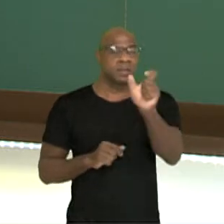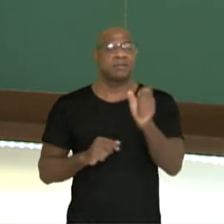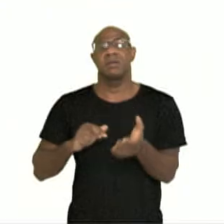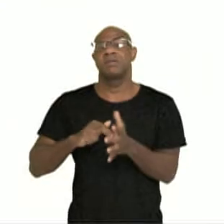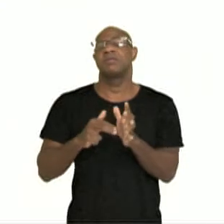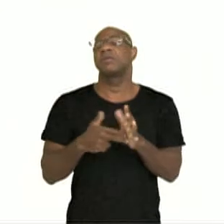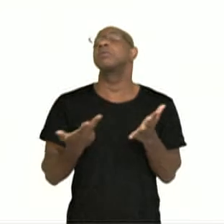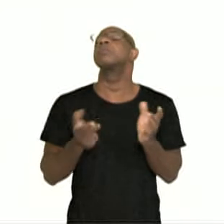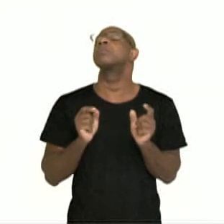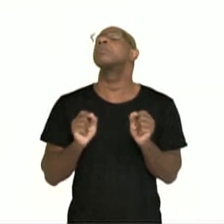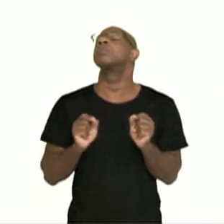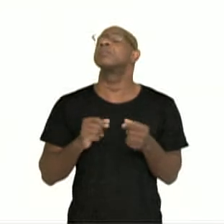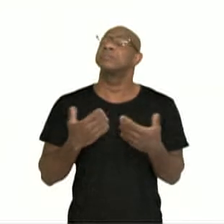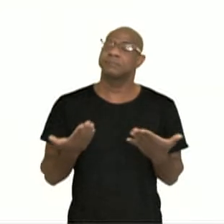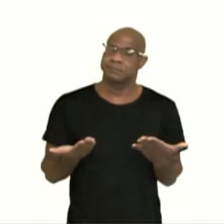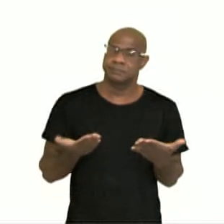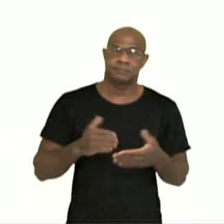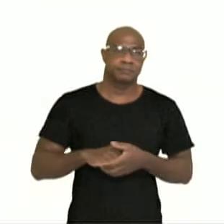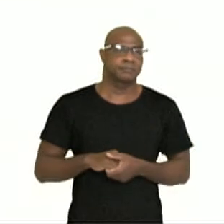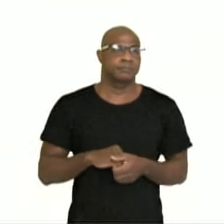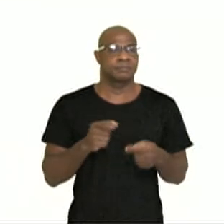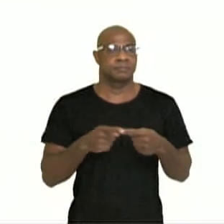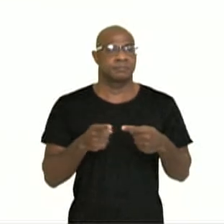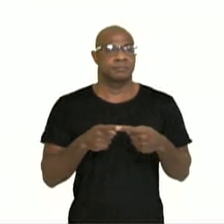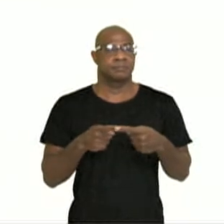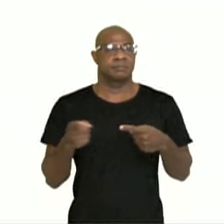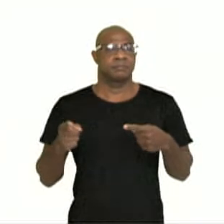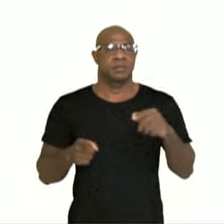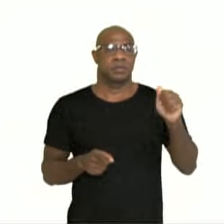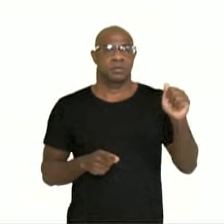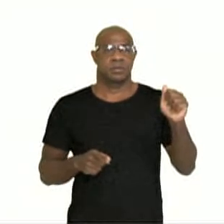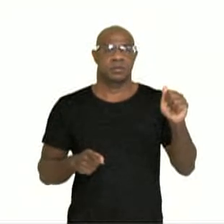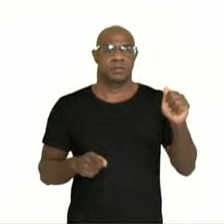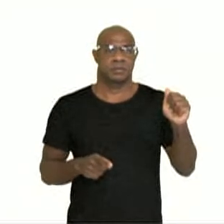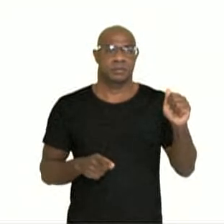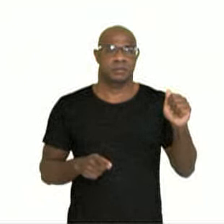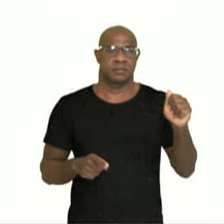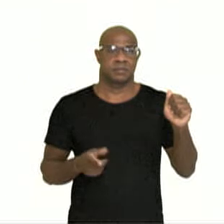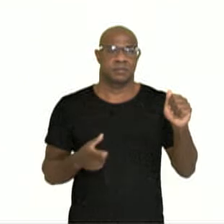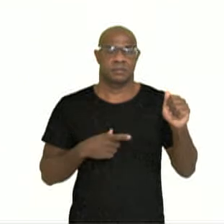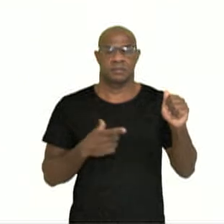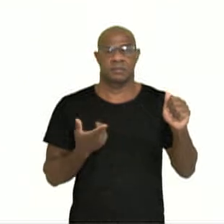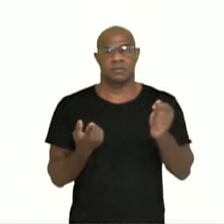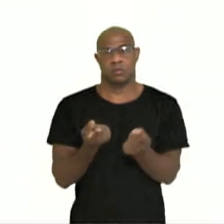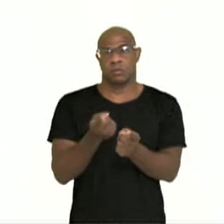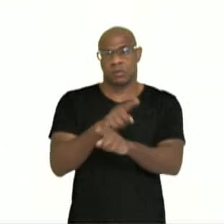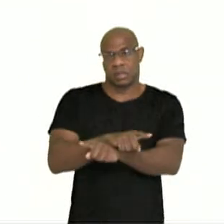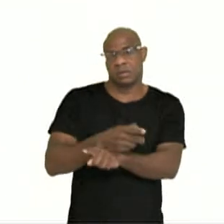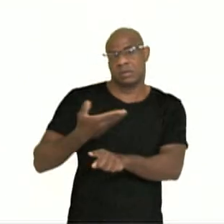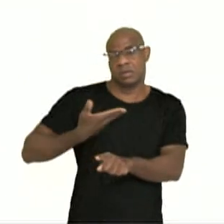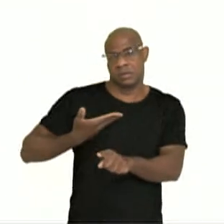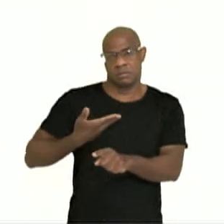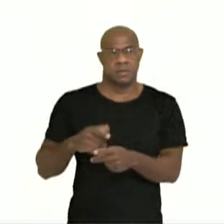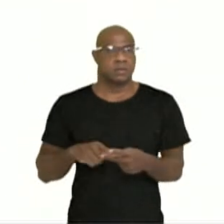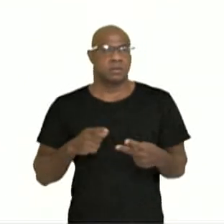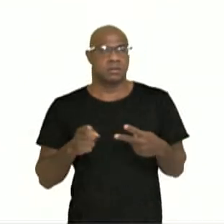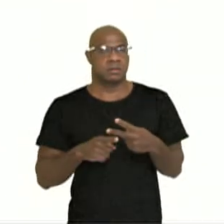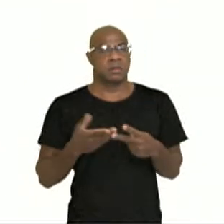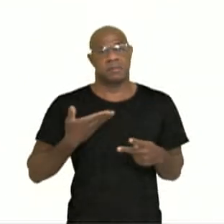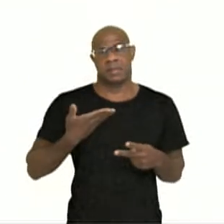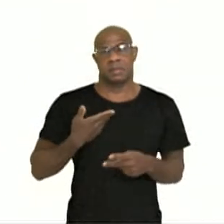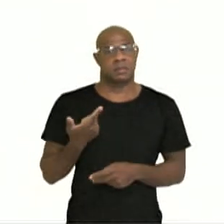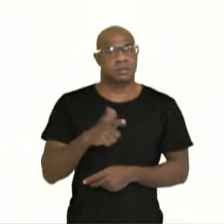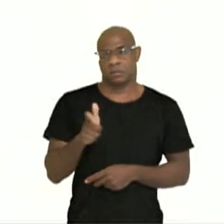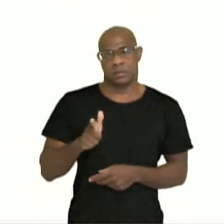significam? Respectivamente, enemy né, the opposite of friends, o oposto de amigos, né, not friends, pessoas que não são amigas